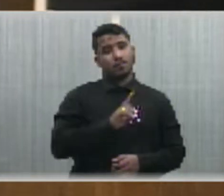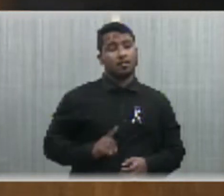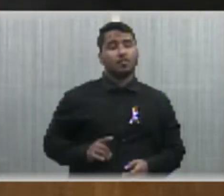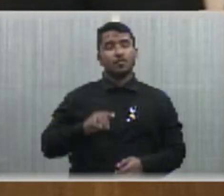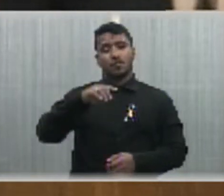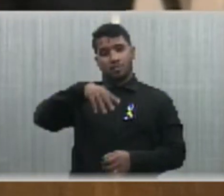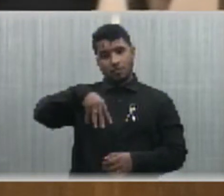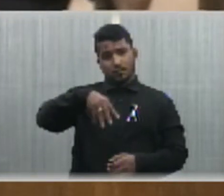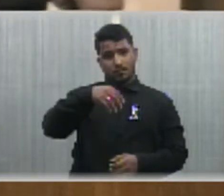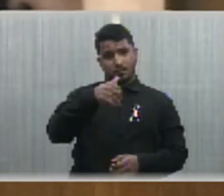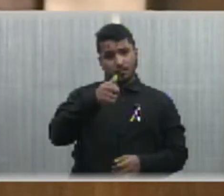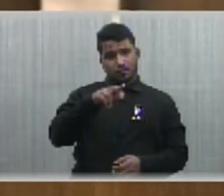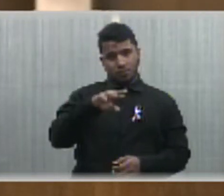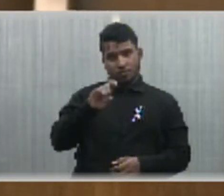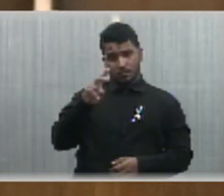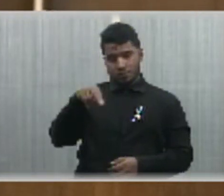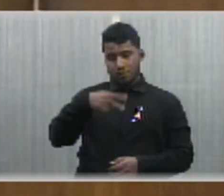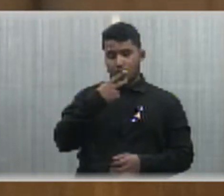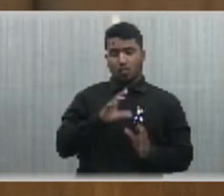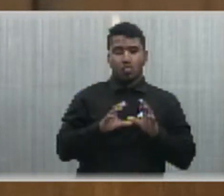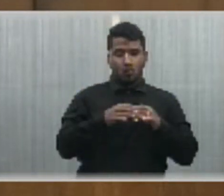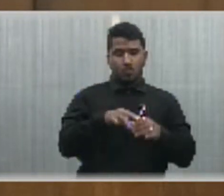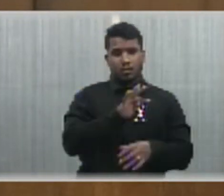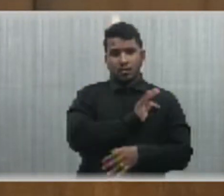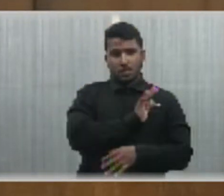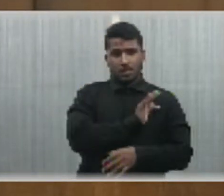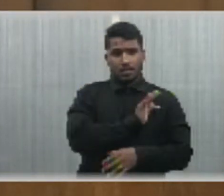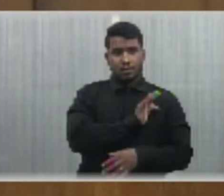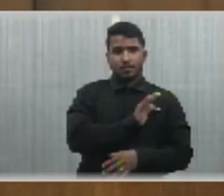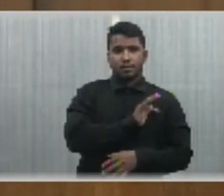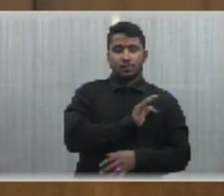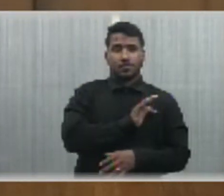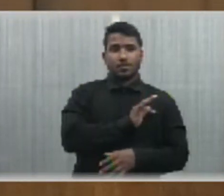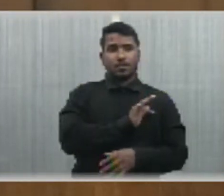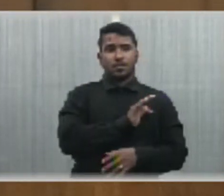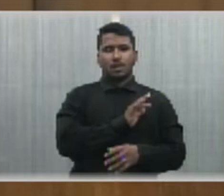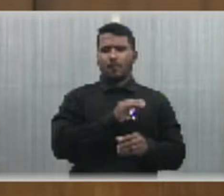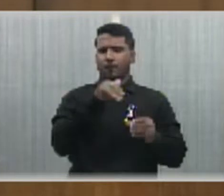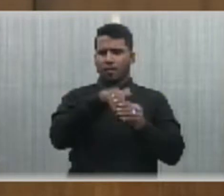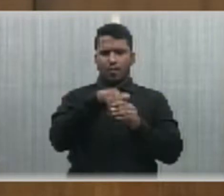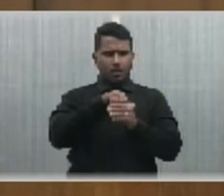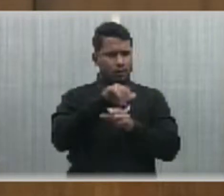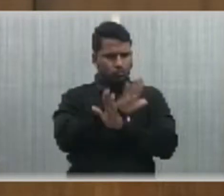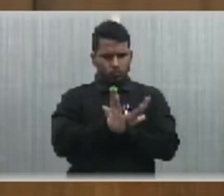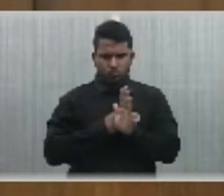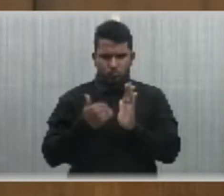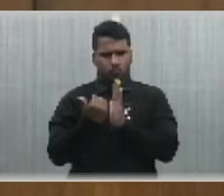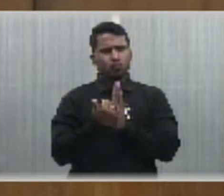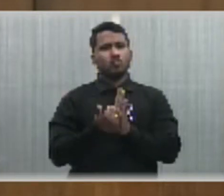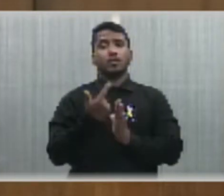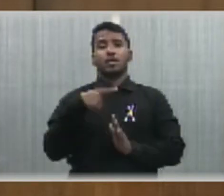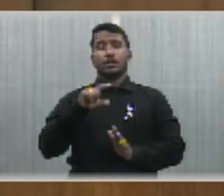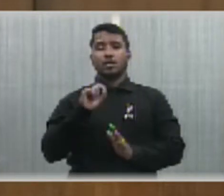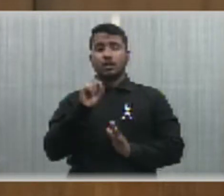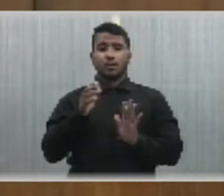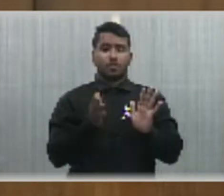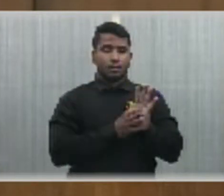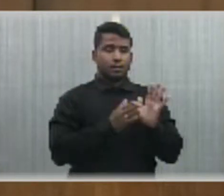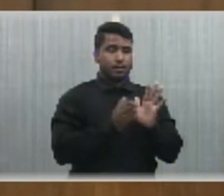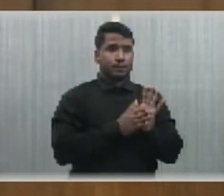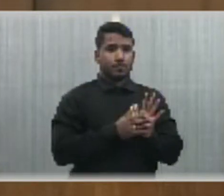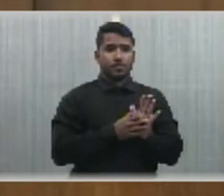afirmou que as comissões técnicas limparam a pauta de votação e que as propostas